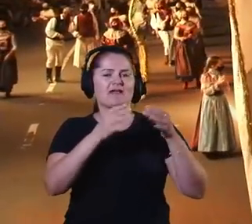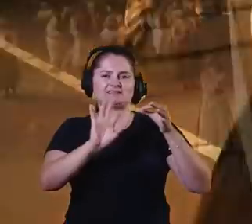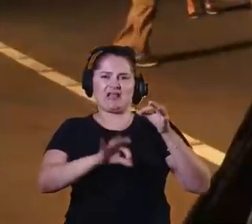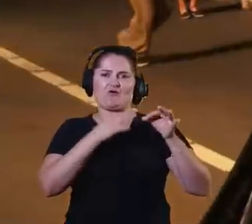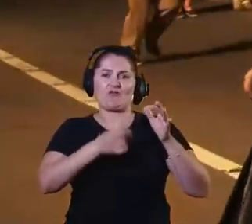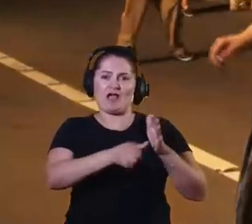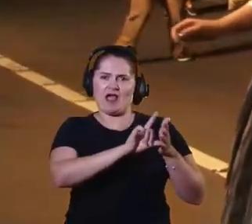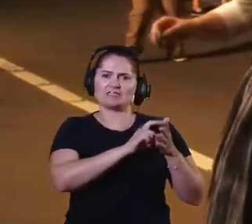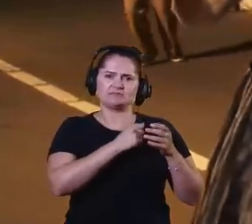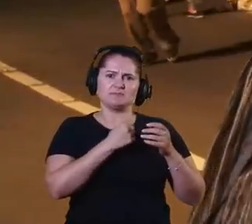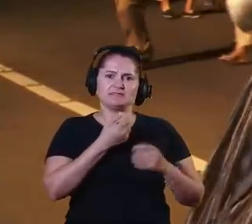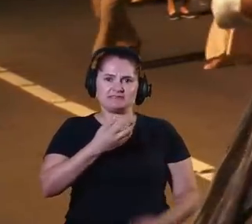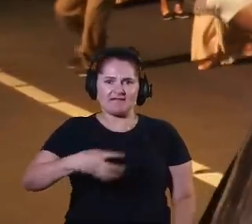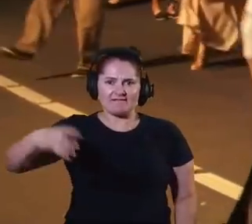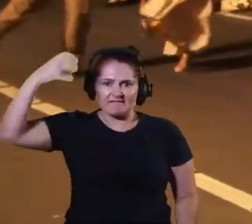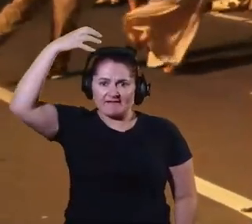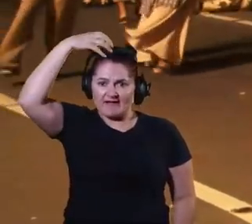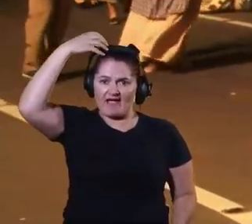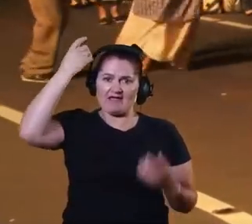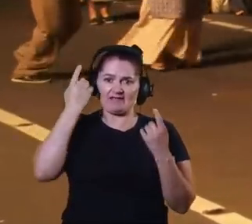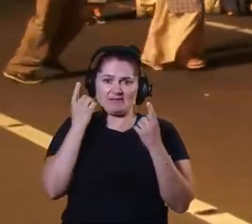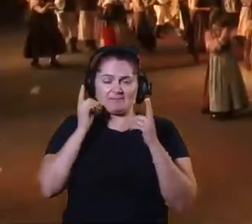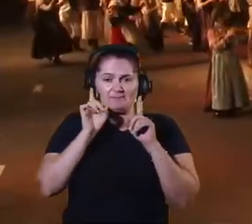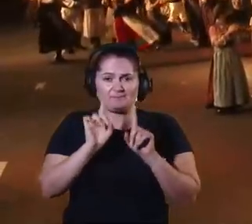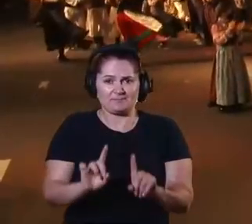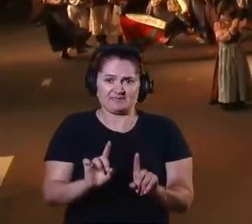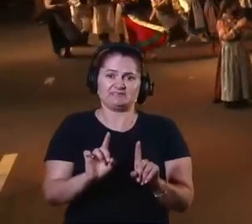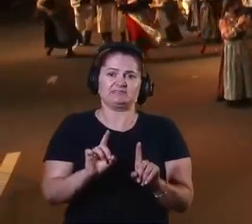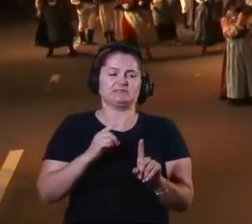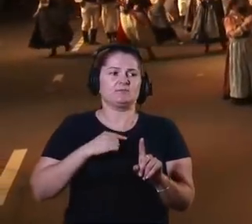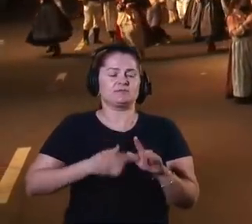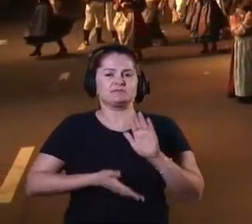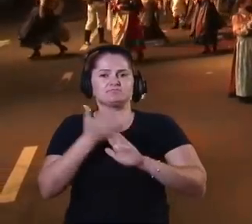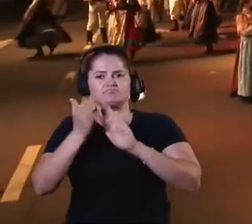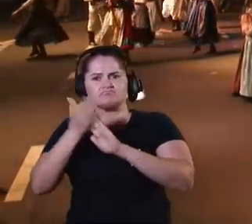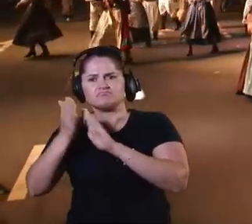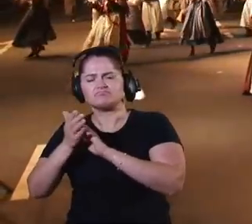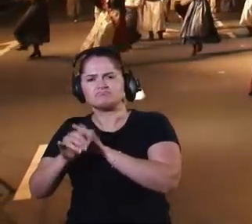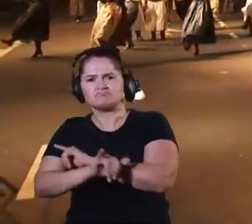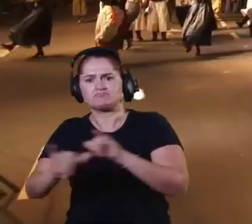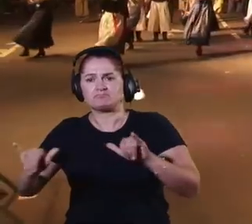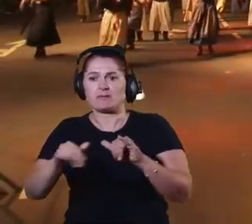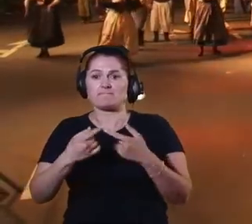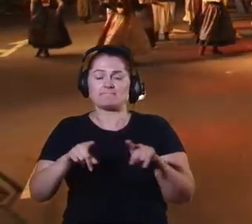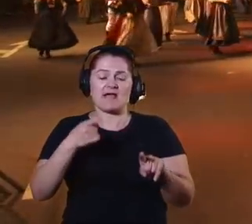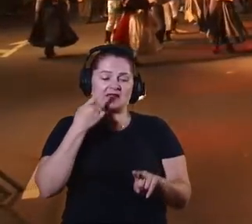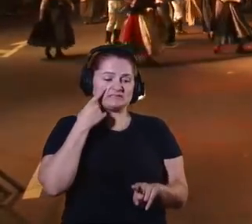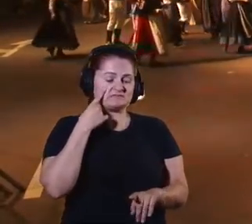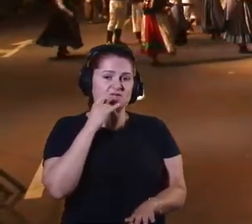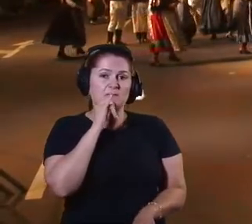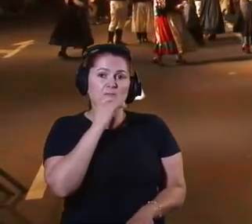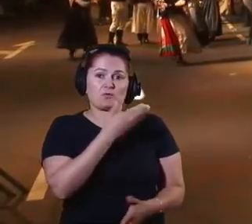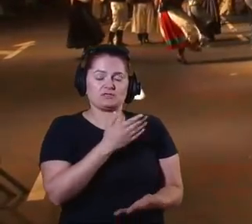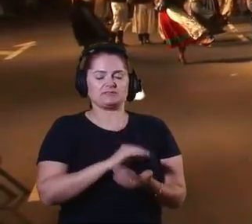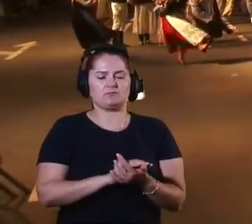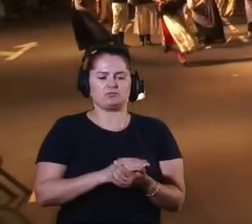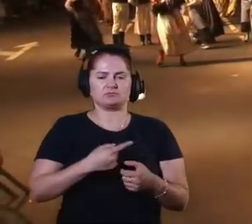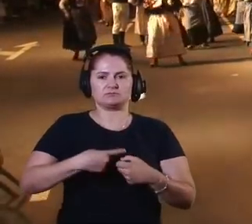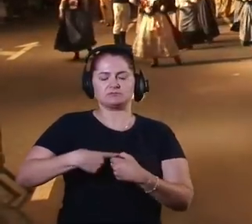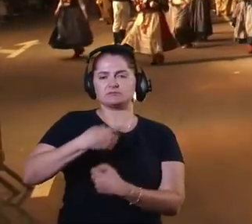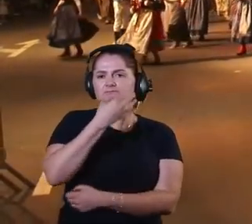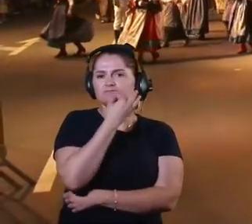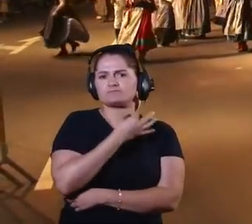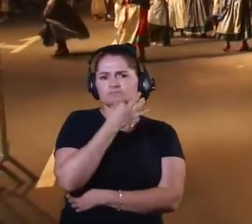a rainha, a princesa, comemorar os diferentes no seu próprio município? Quer dizer, quando você visitou Criúva,